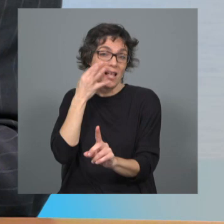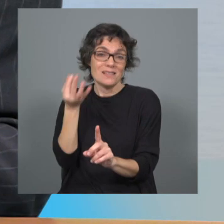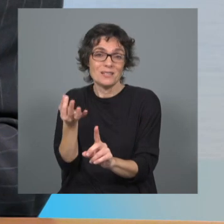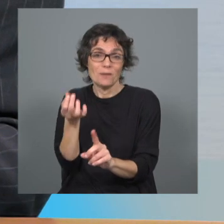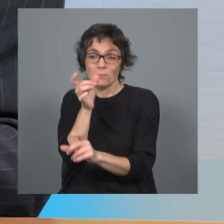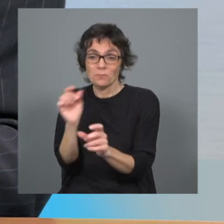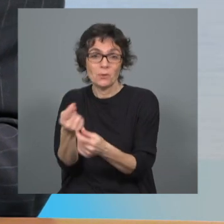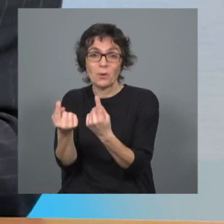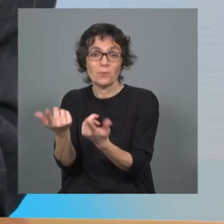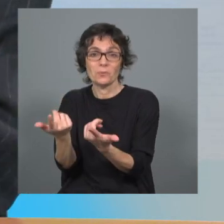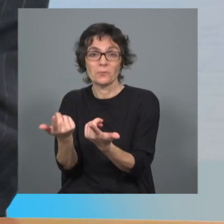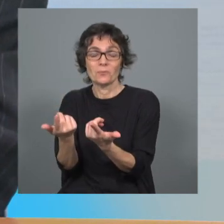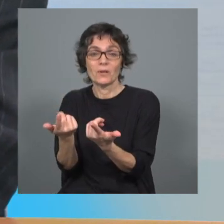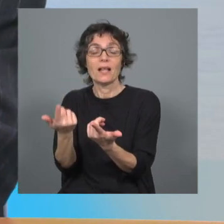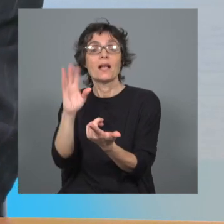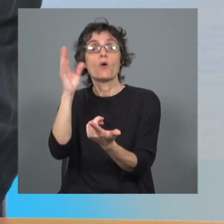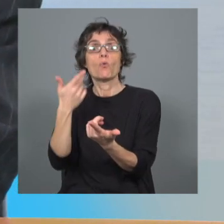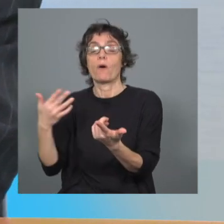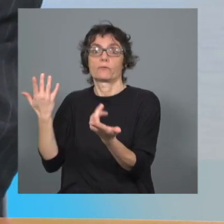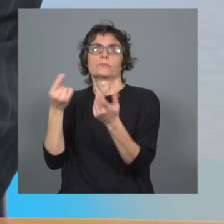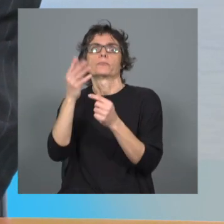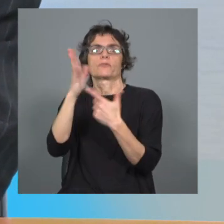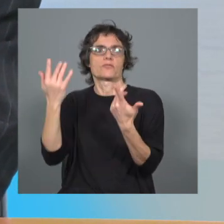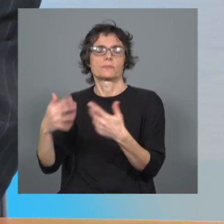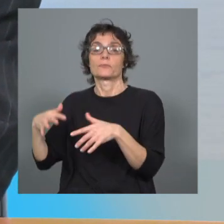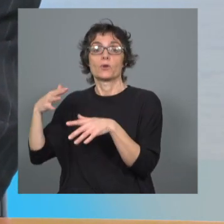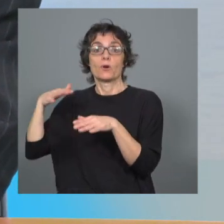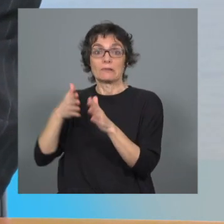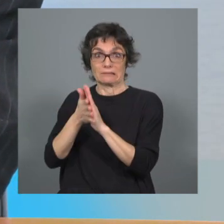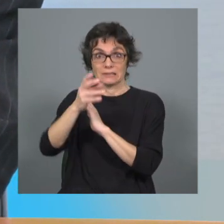Esta chegada de Jesus a Jerusalém não é nenhuma invasão zelota.